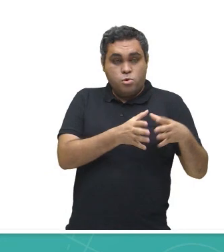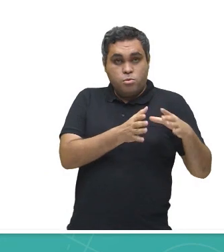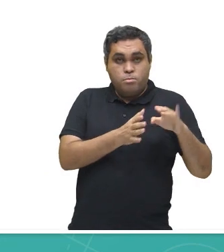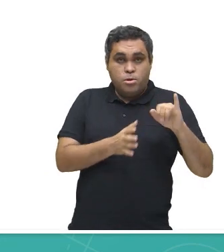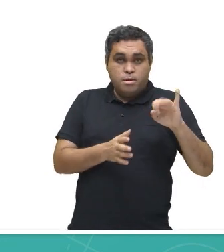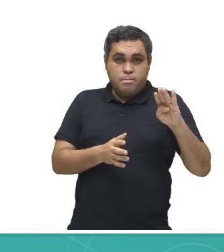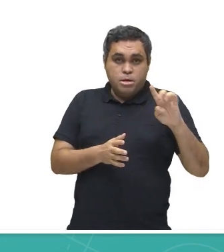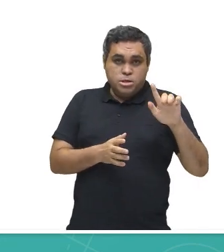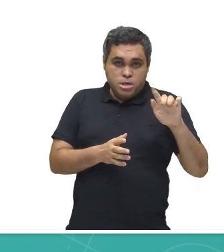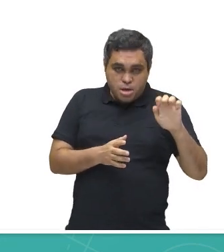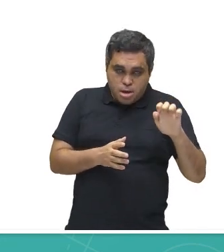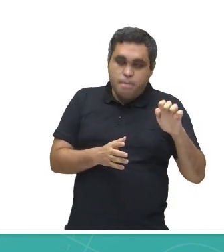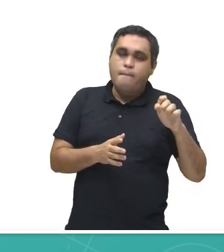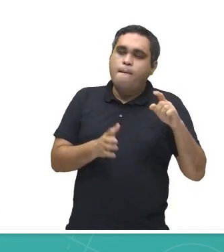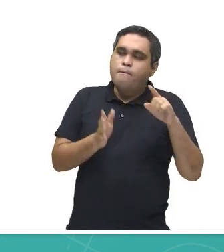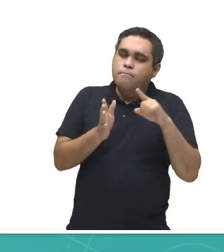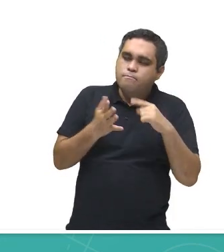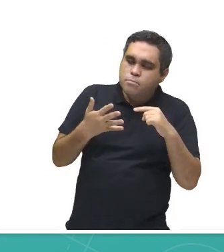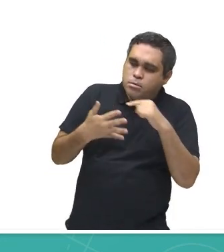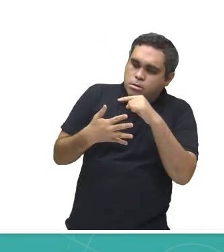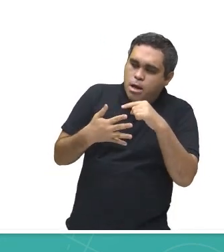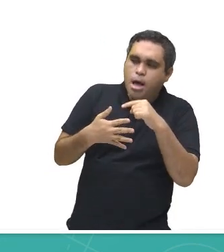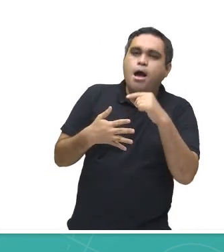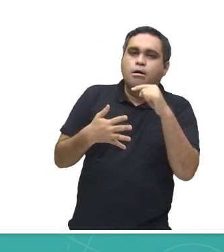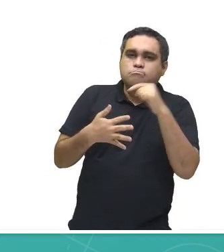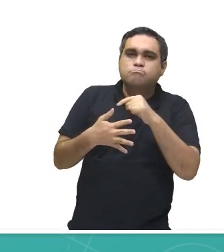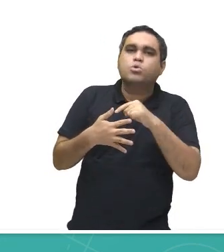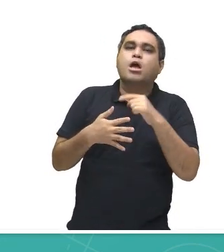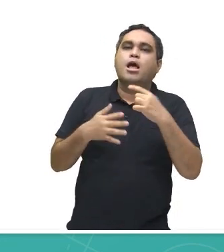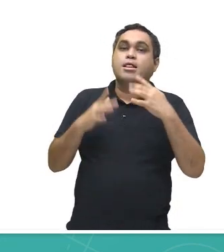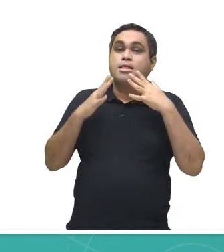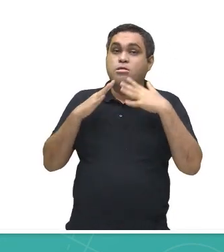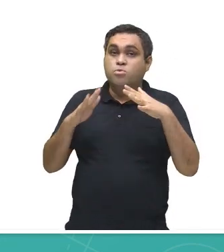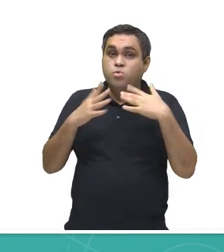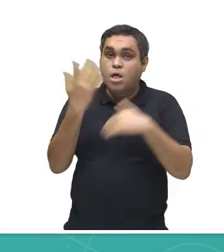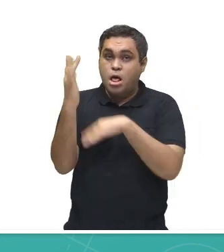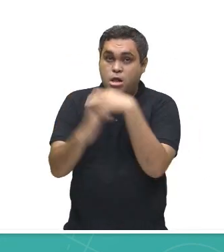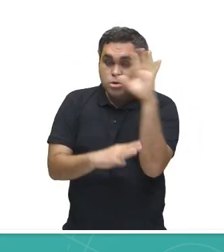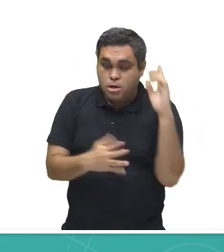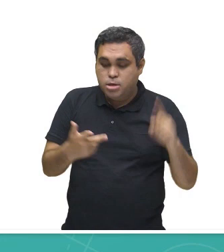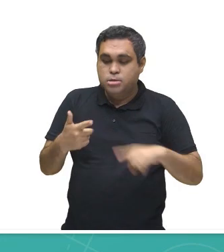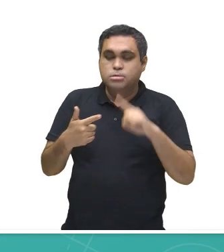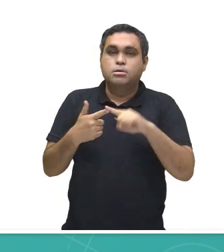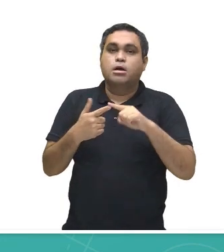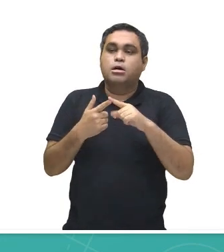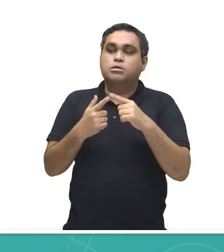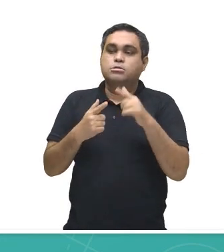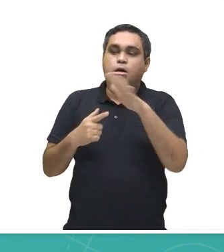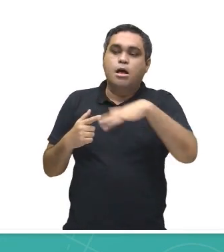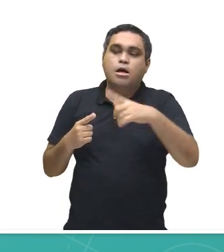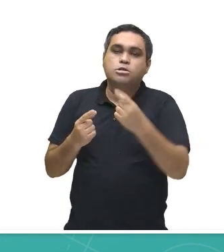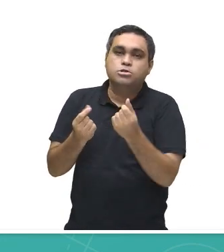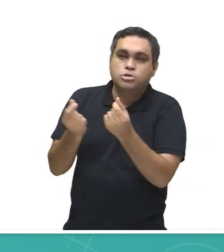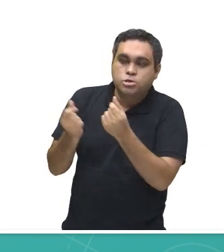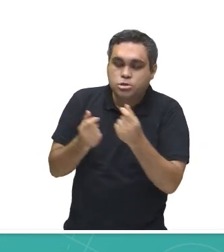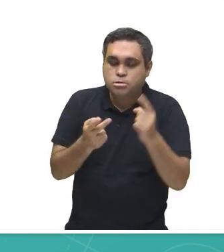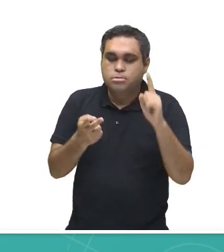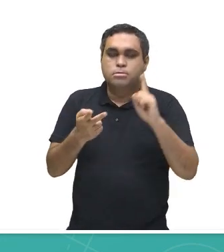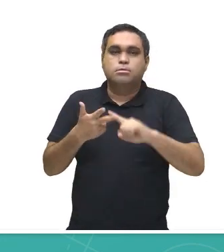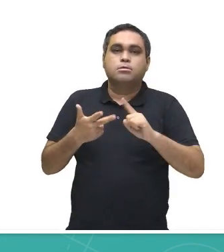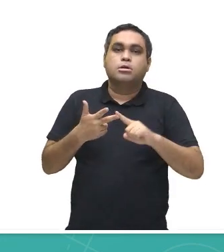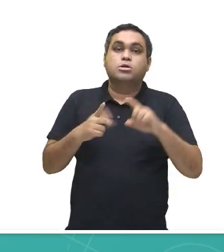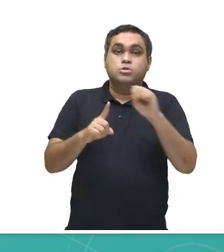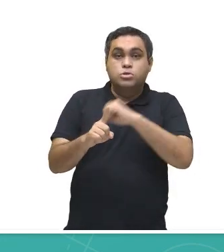parte natural, né? Elementos naturais, os elementos econômicos, os elementos sociais